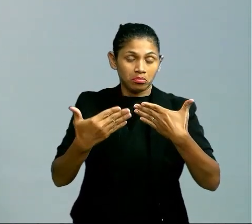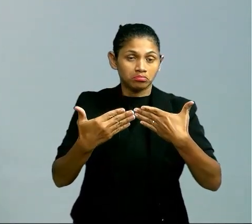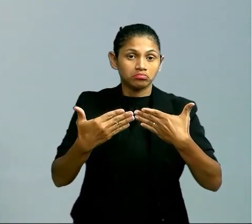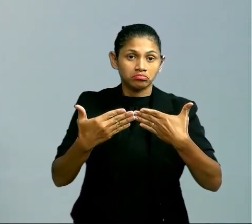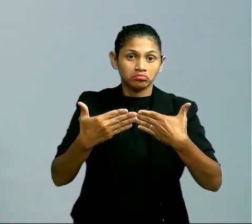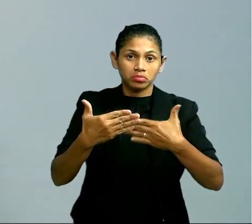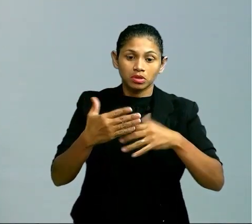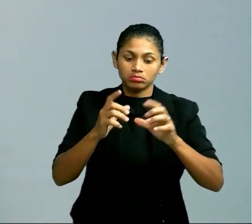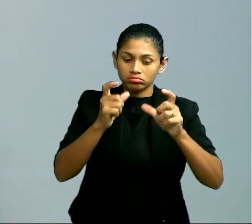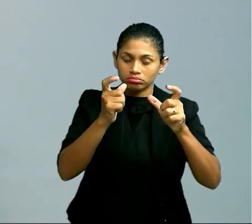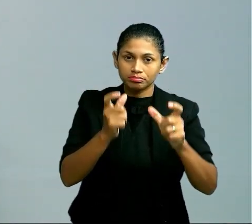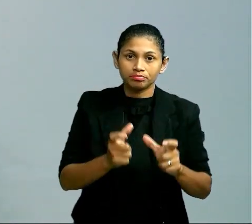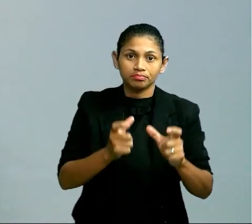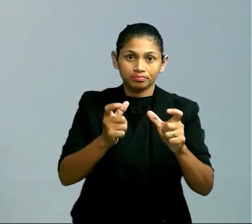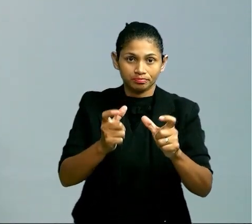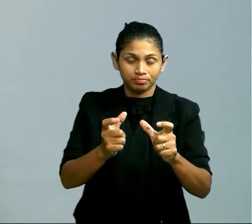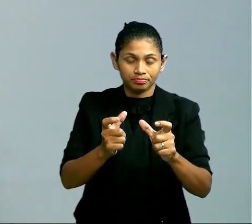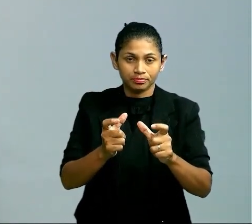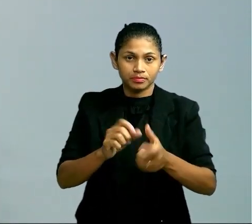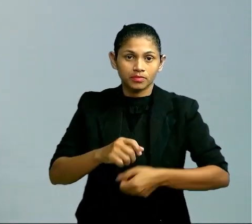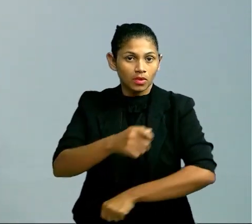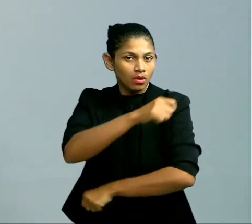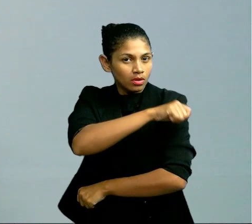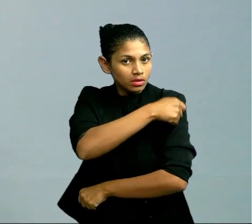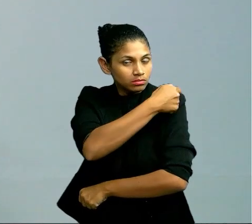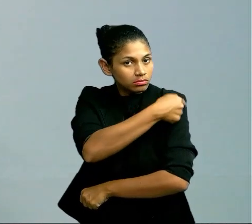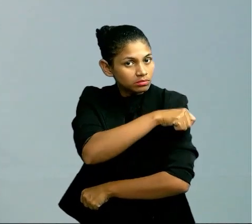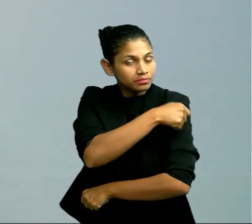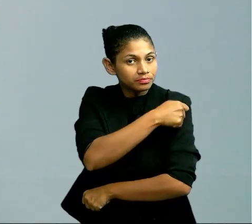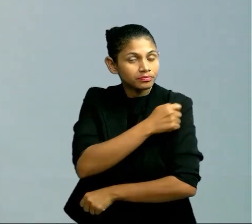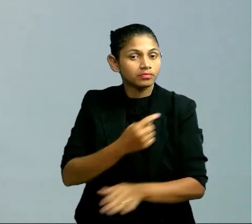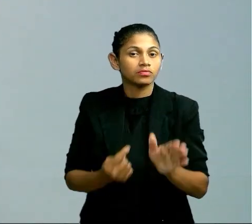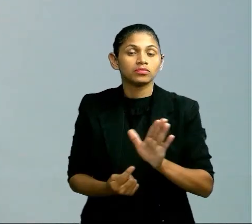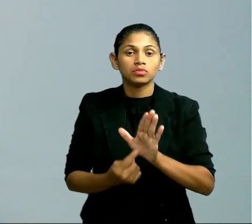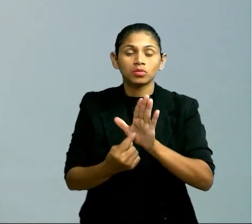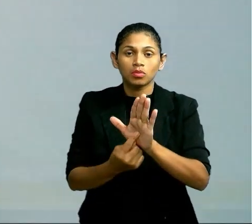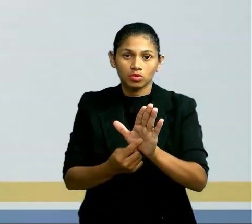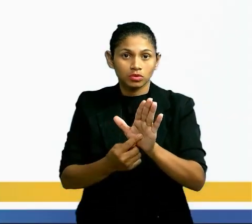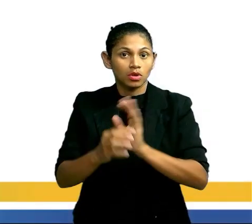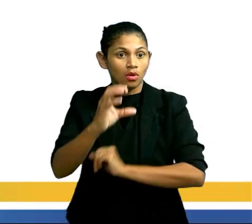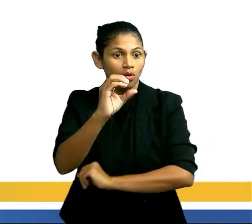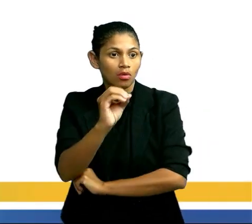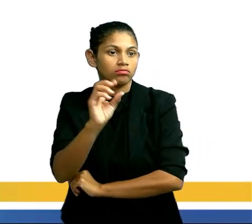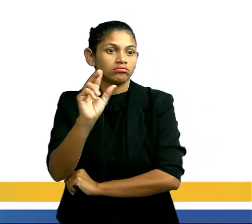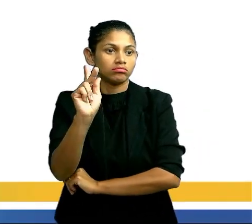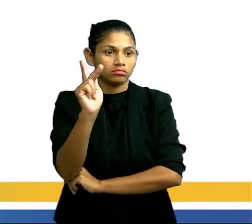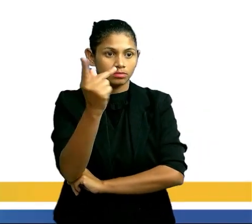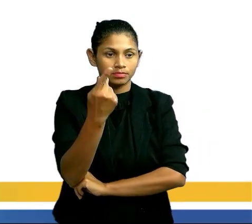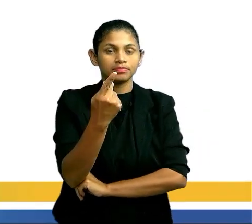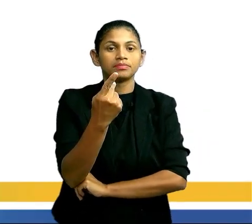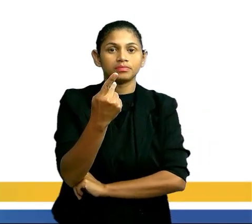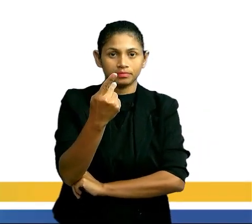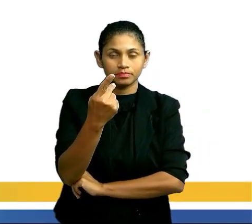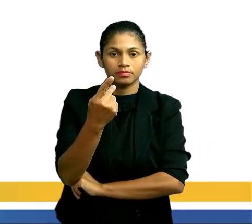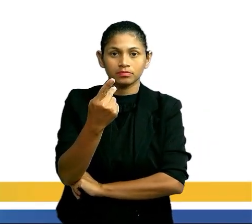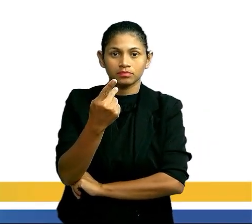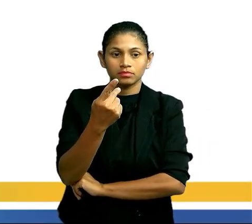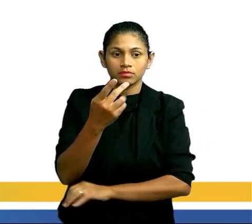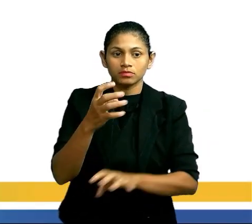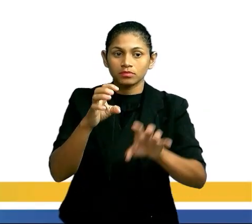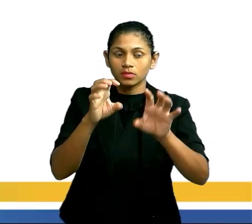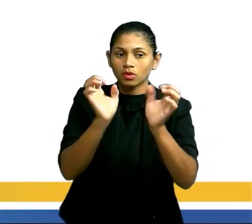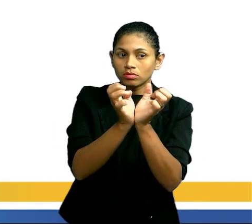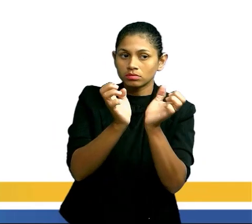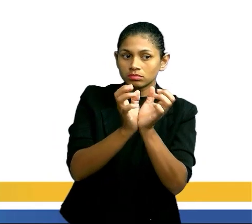caracterizados pela presença da hidroxila, que é o grupamento OH, como vocês podem acompanhar aí na tela. Olha só. Então, todas as vezes